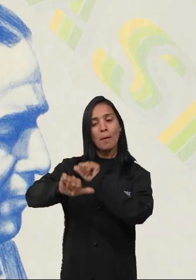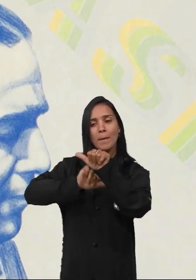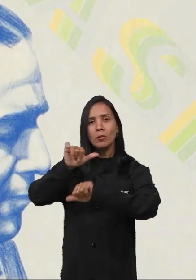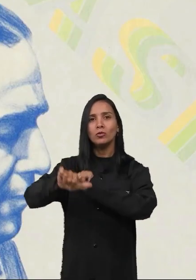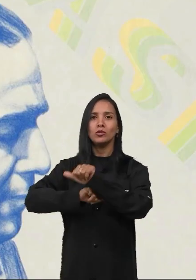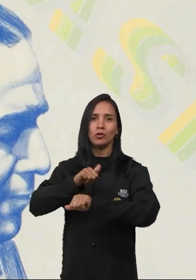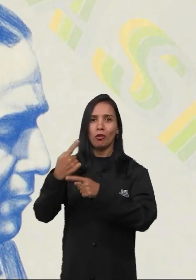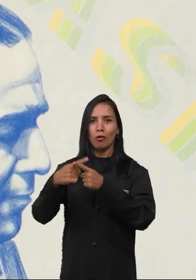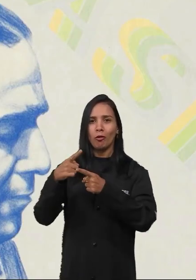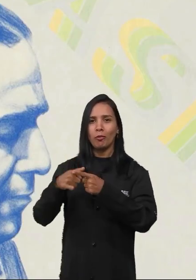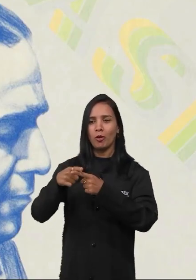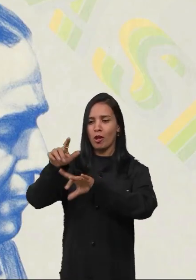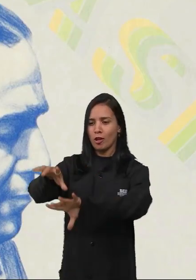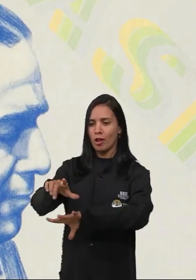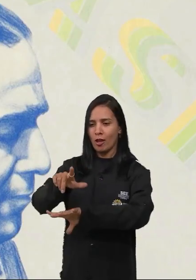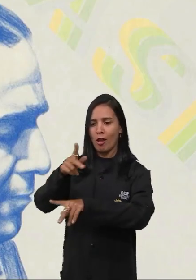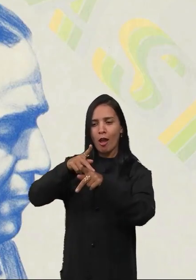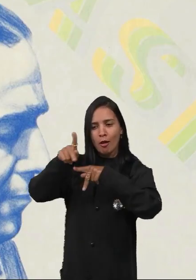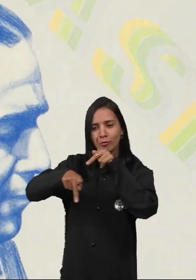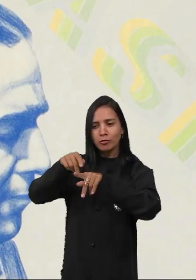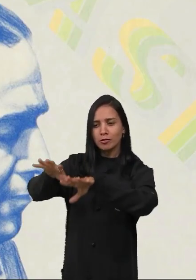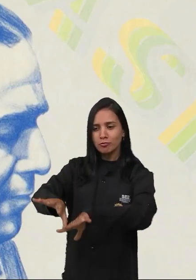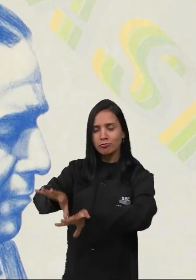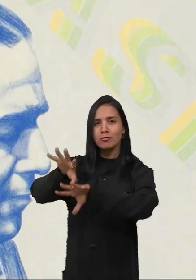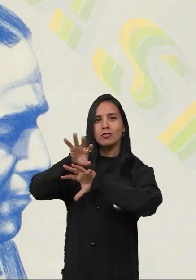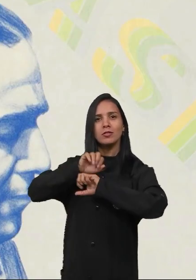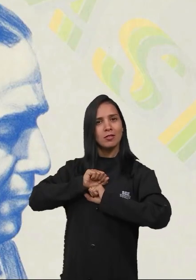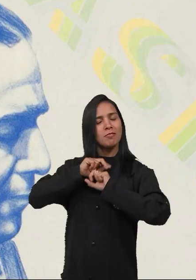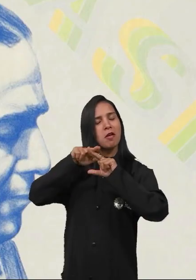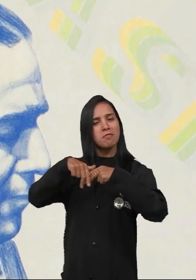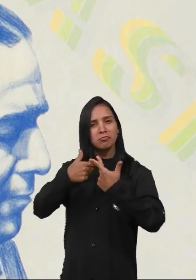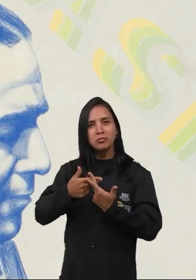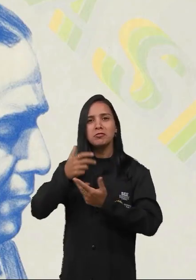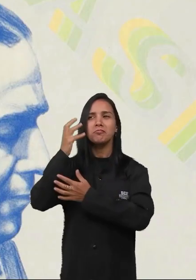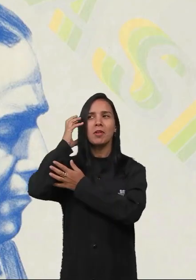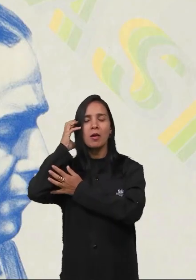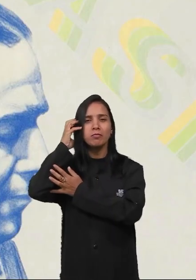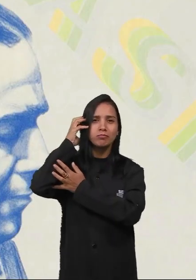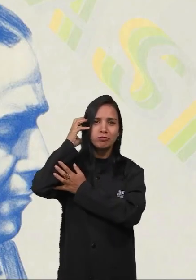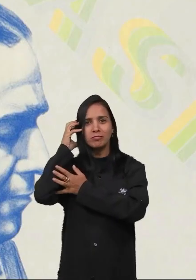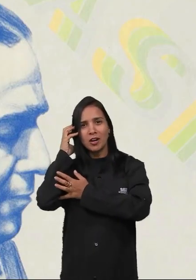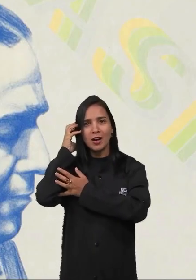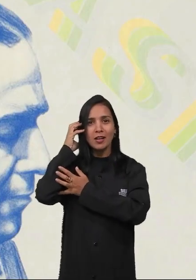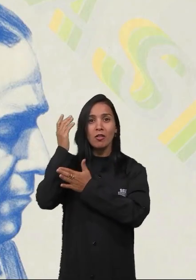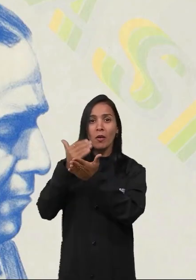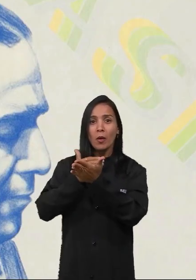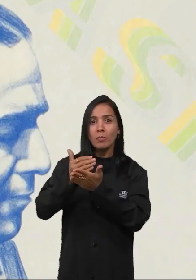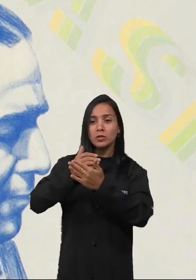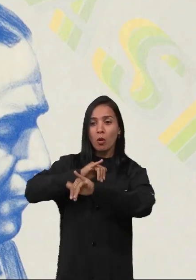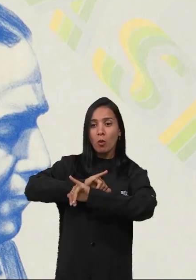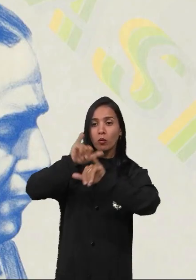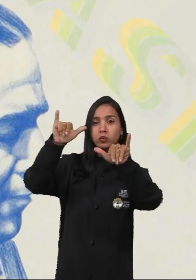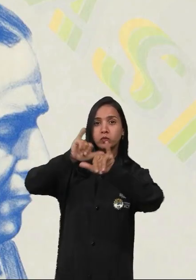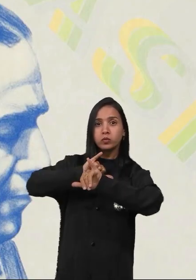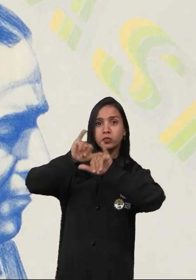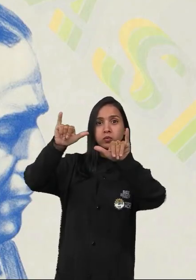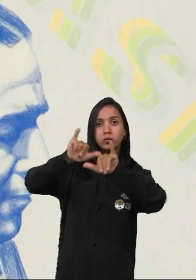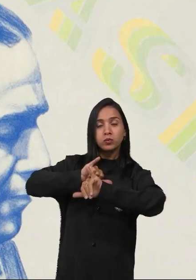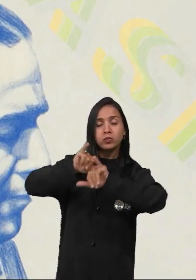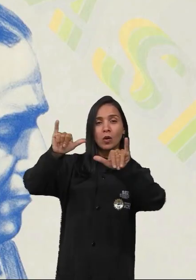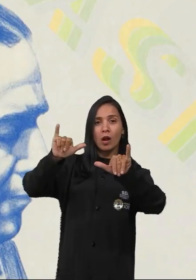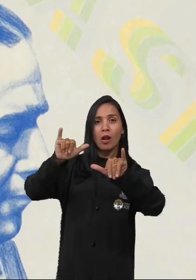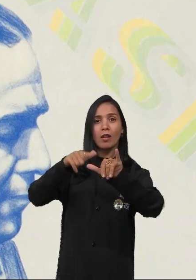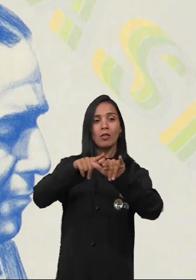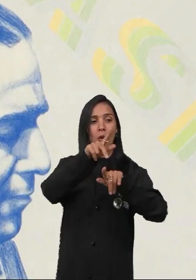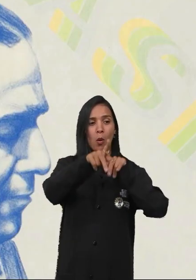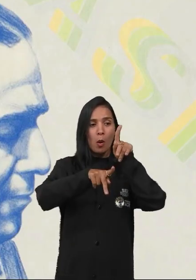e otimista. E o rádio, através de Noel Rosas, por exemplo, ele amplamente foi utilizado